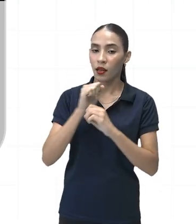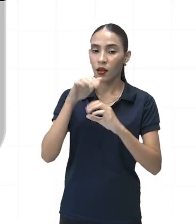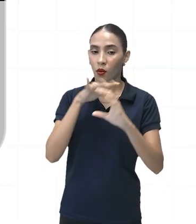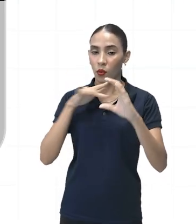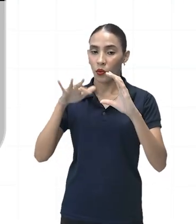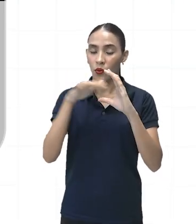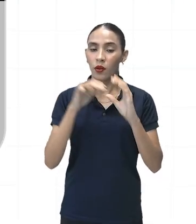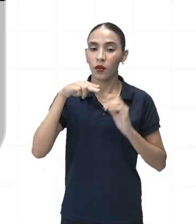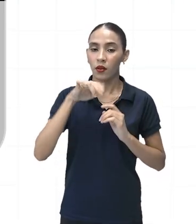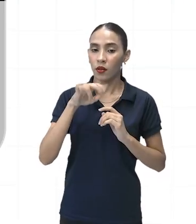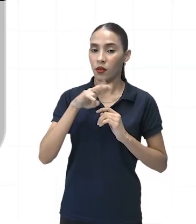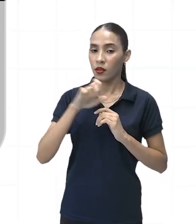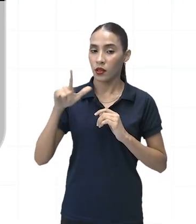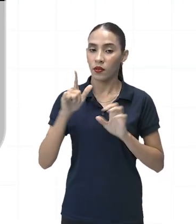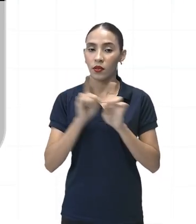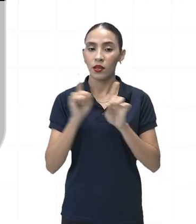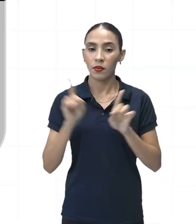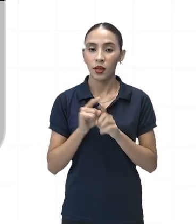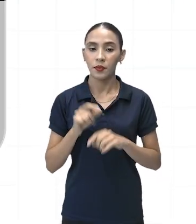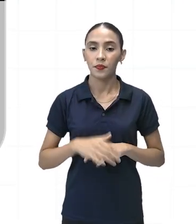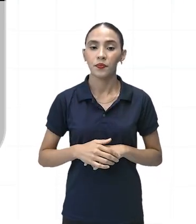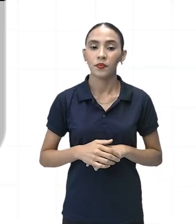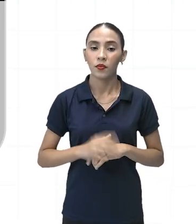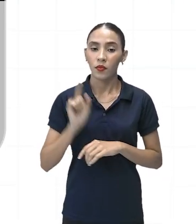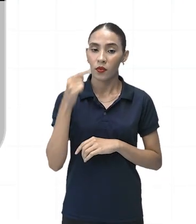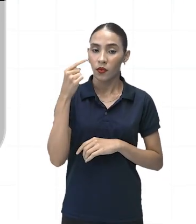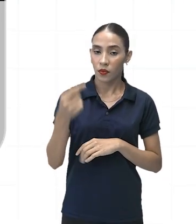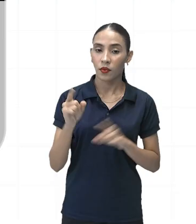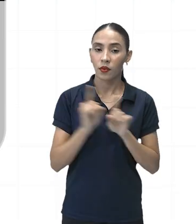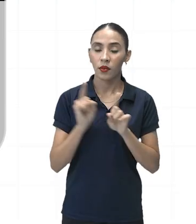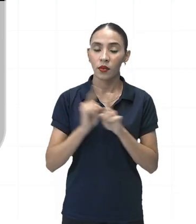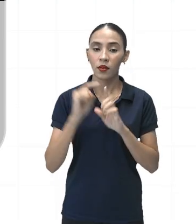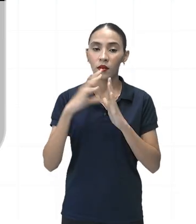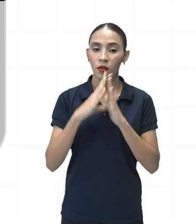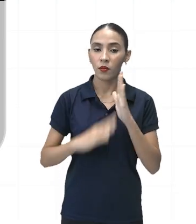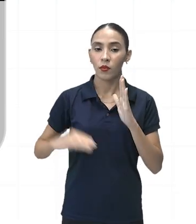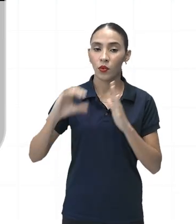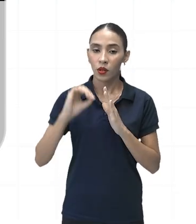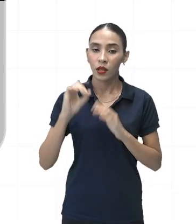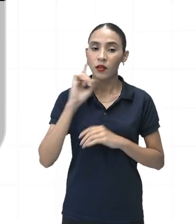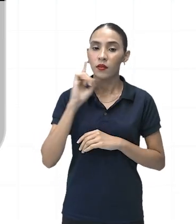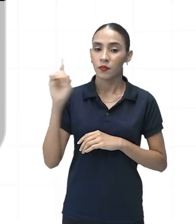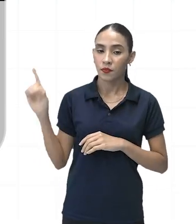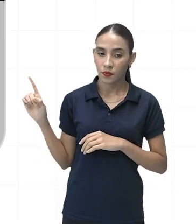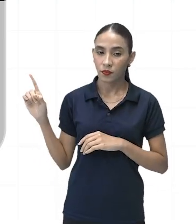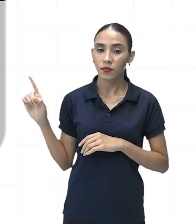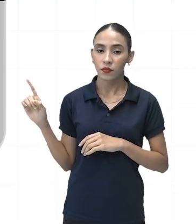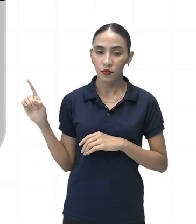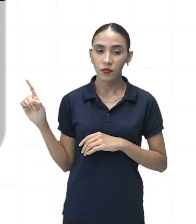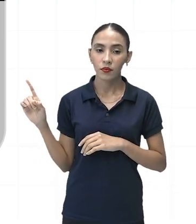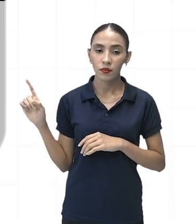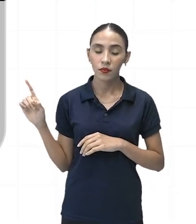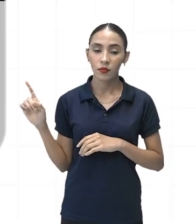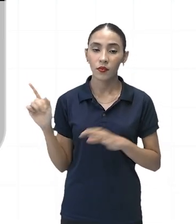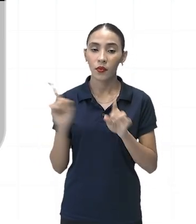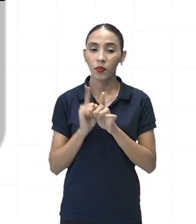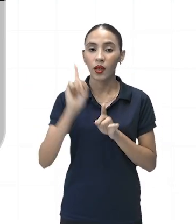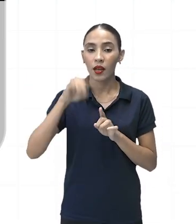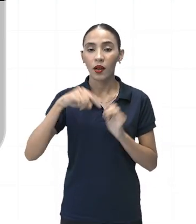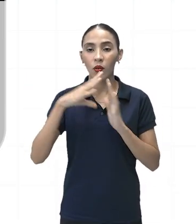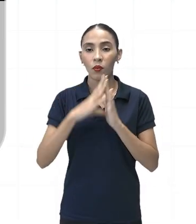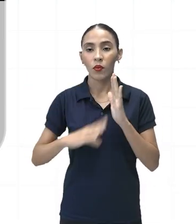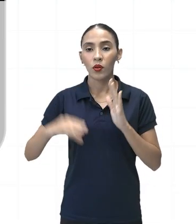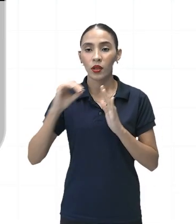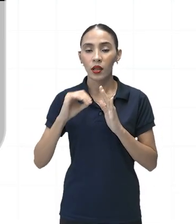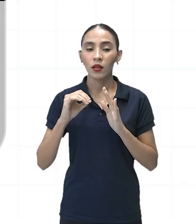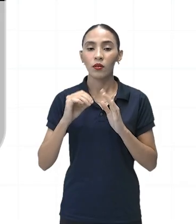em níveis de energia quantizados. E, por fim, o modelo de Schrödinger. Ele é um